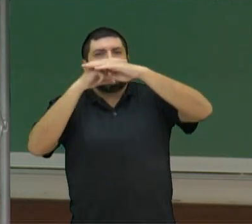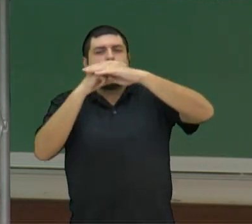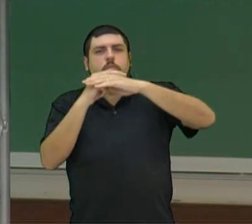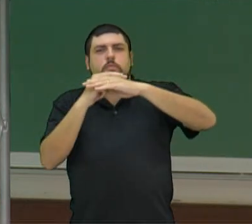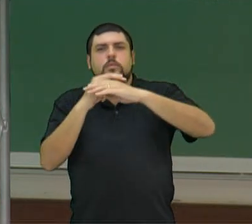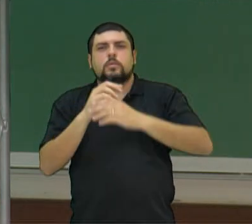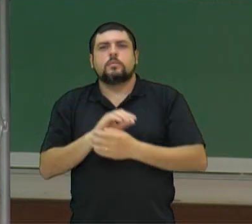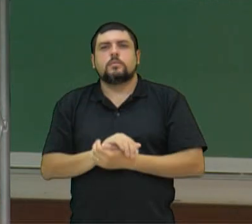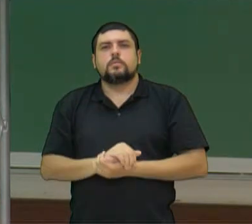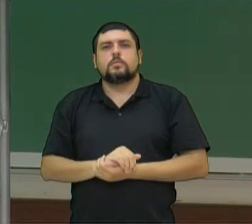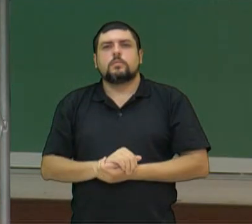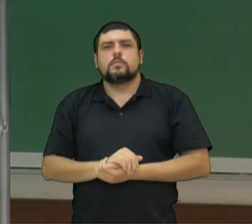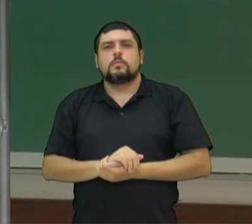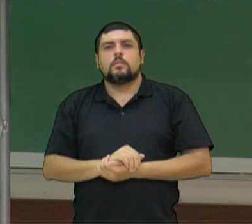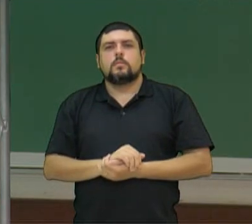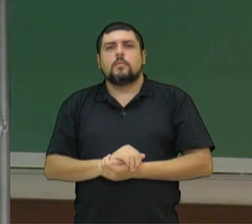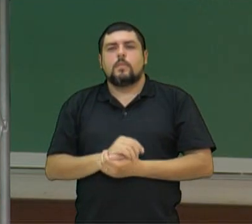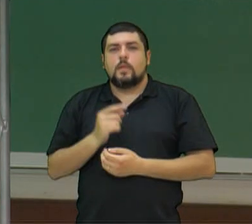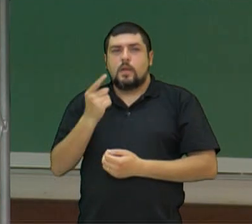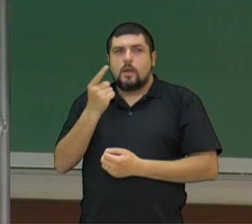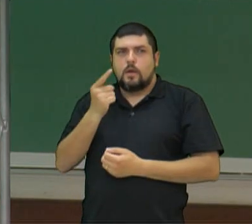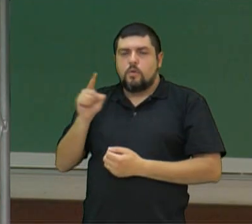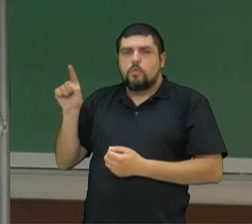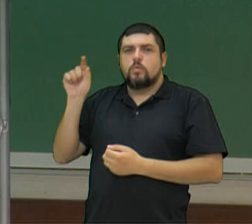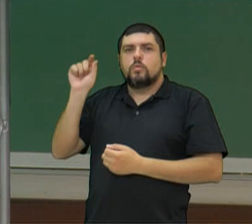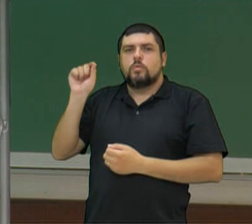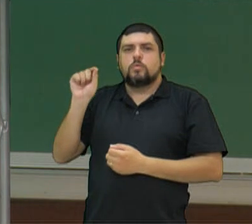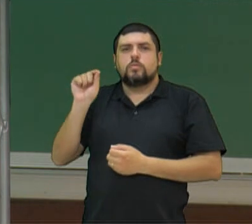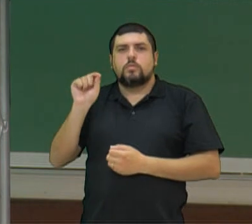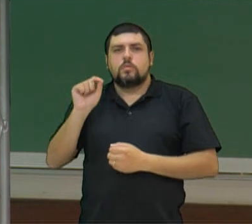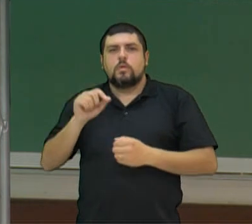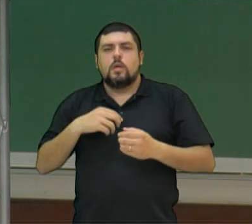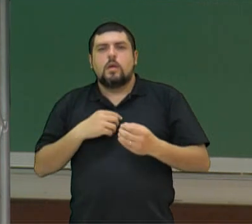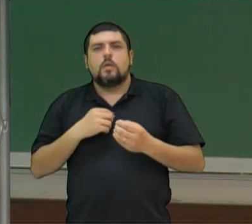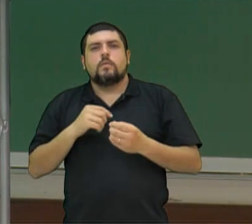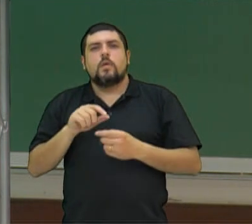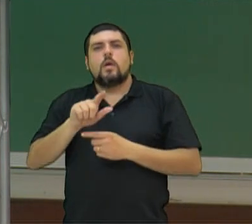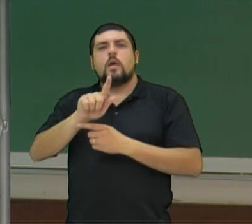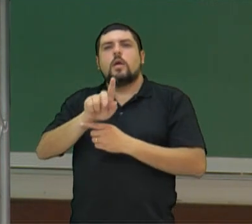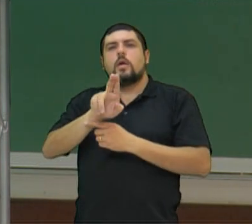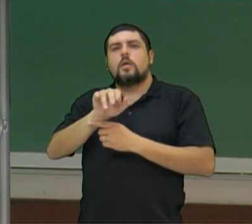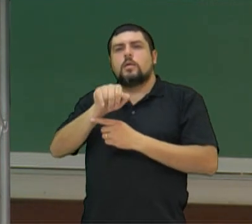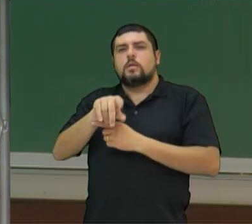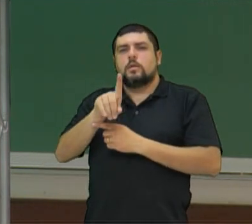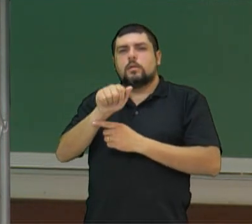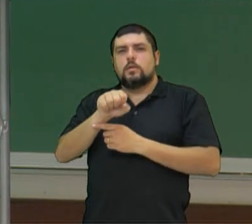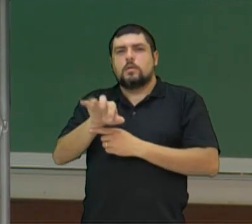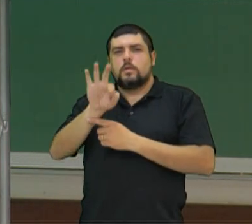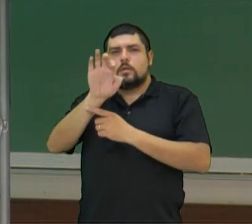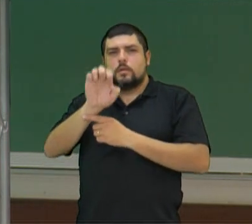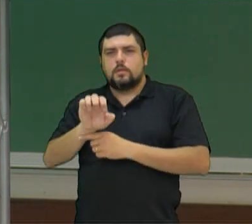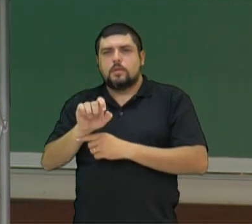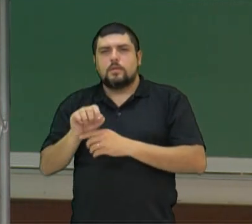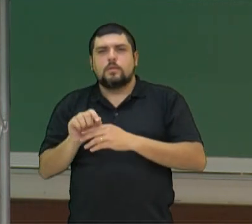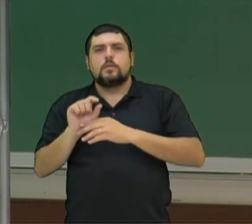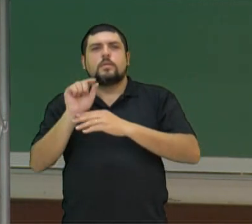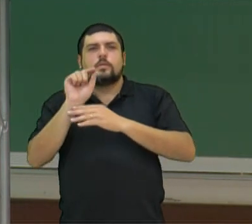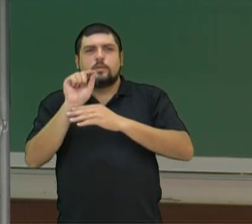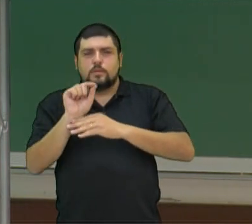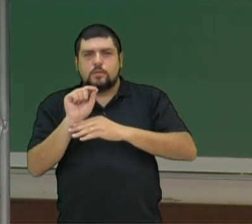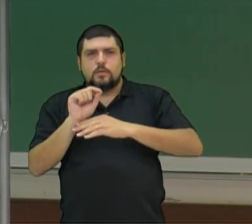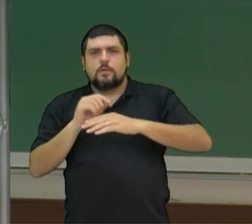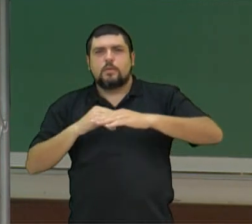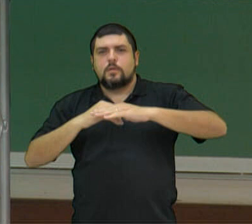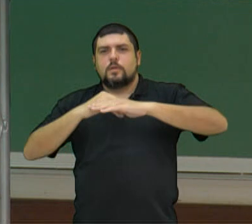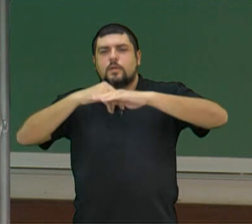na última posição é o guindaste, quando a atleta deixa uma perna na superfície da